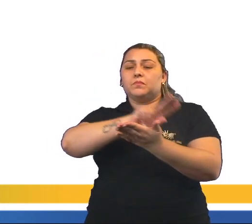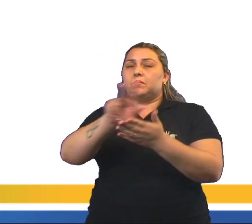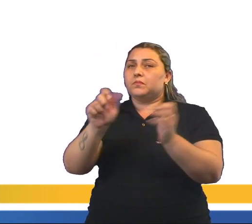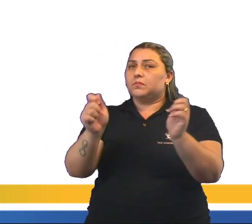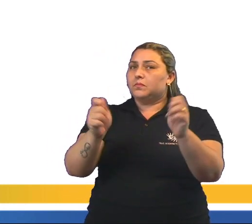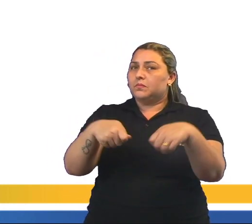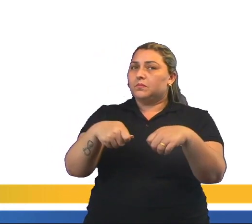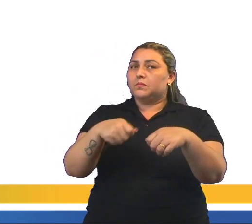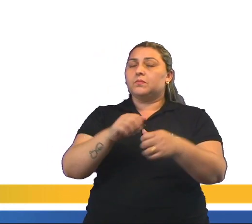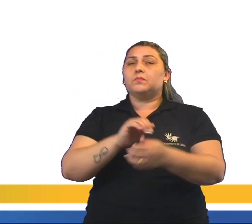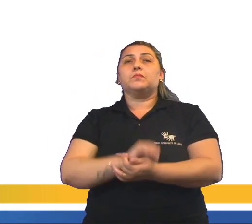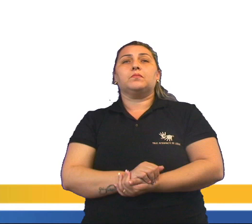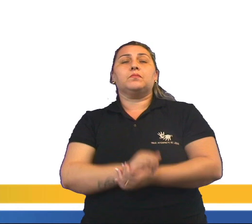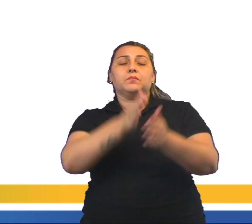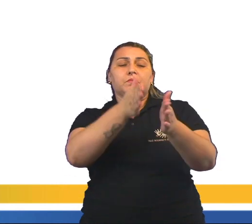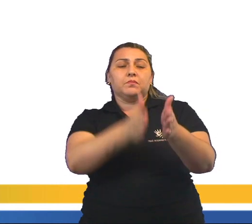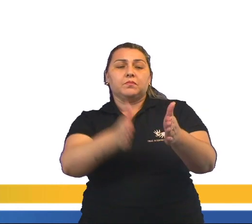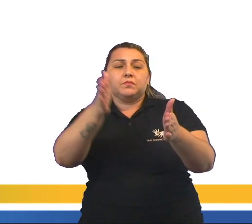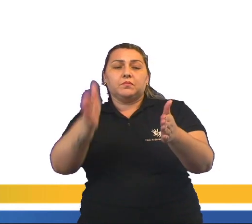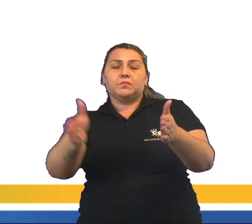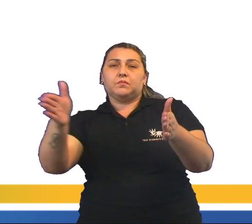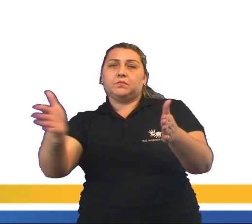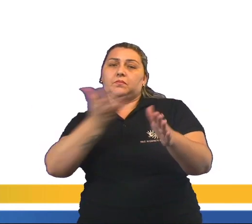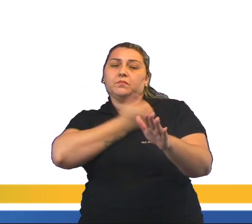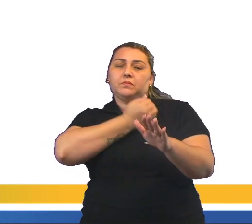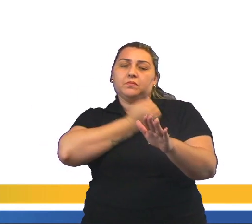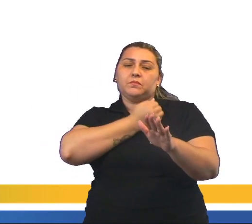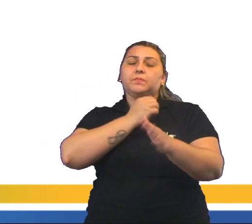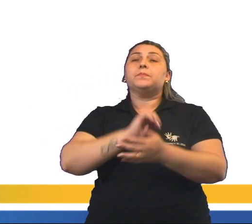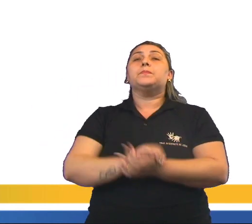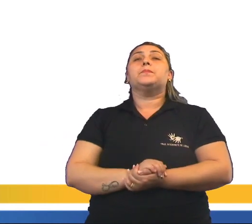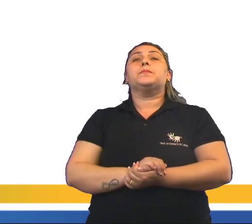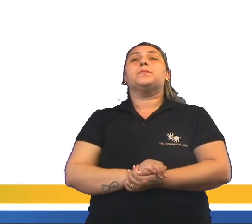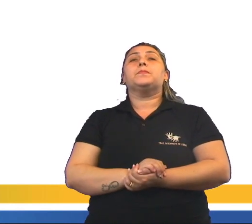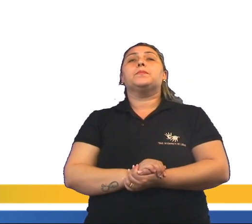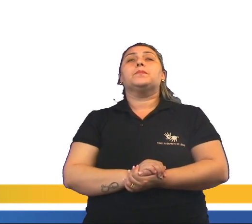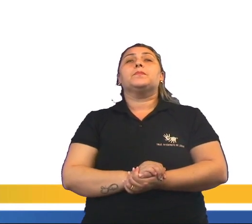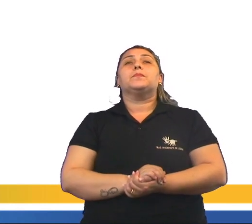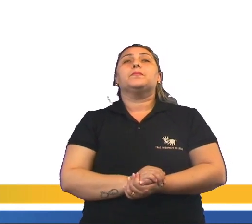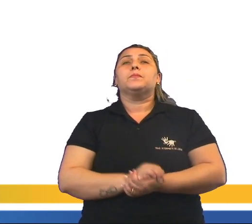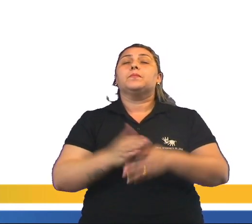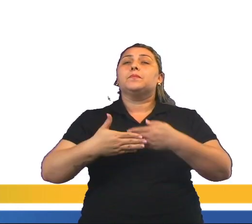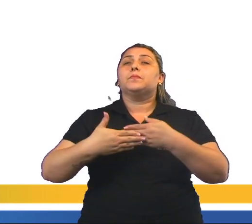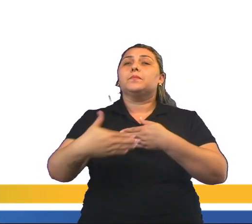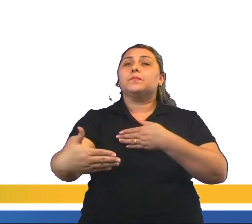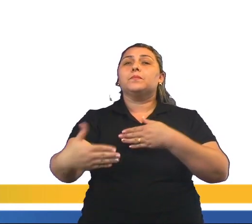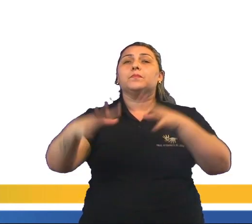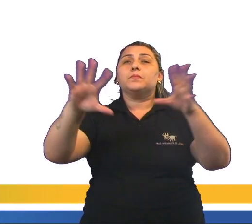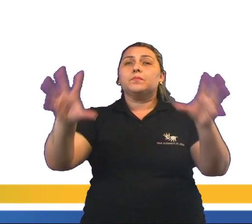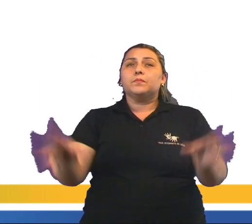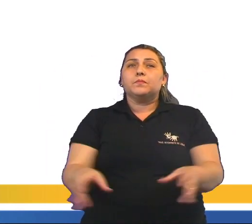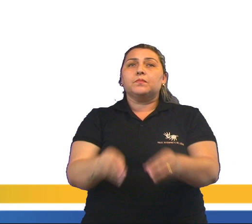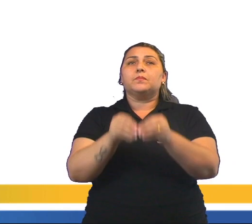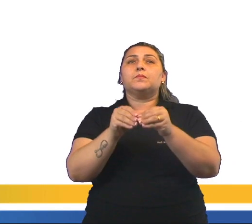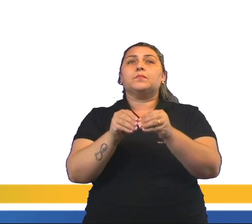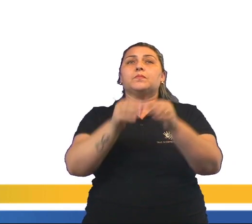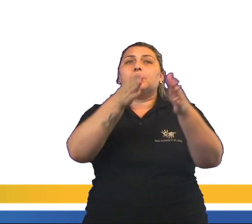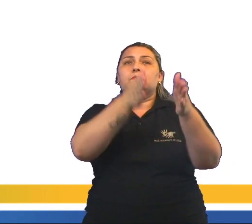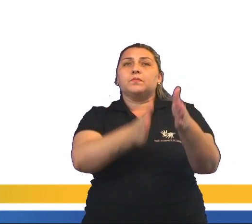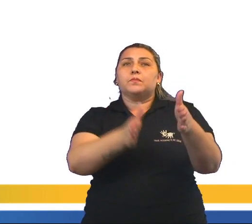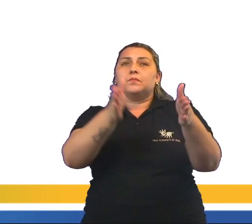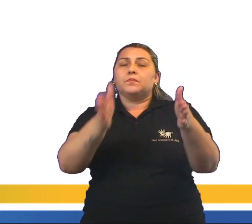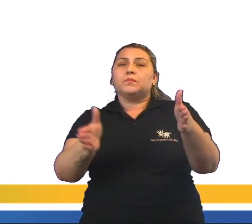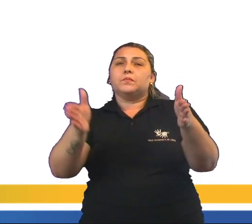várias possibilidades de sequência numérica bom então vamos lá vamos na frente vamos ver aí um